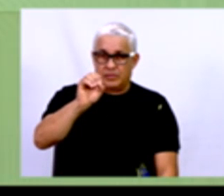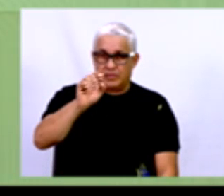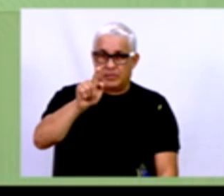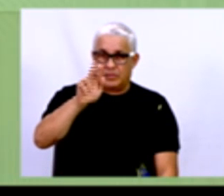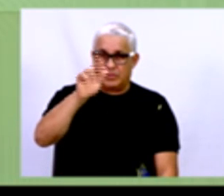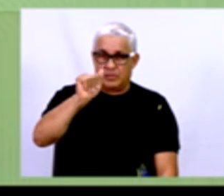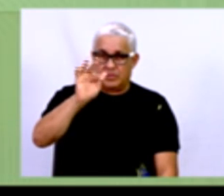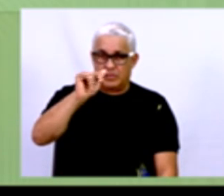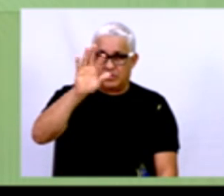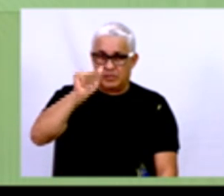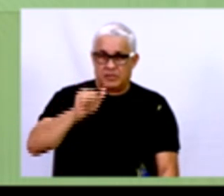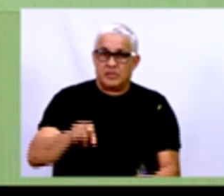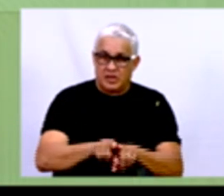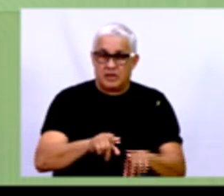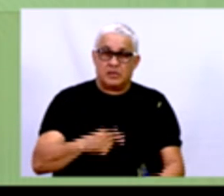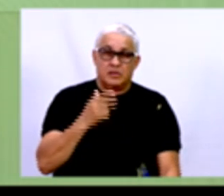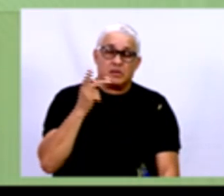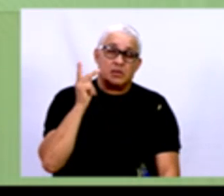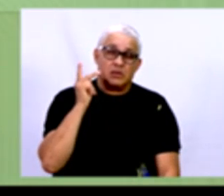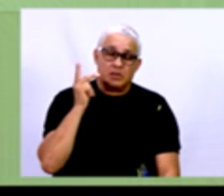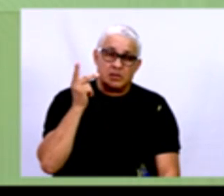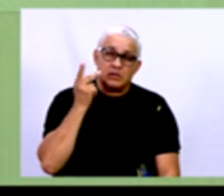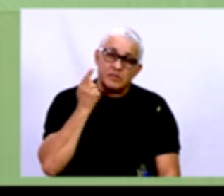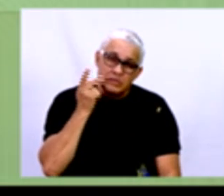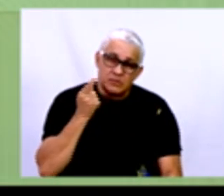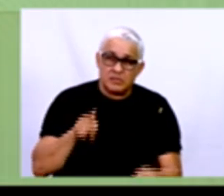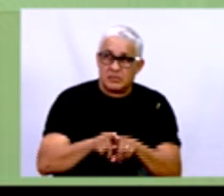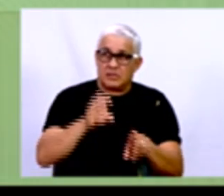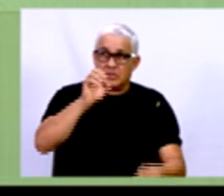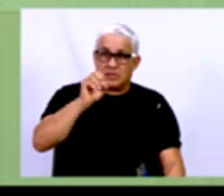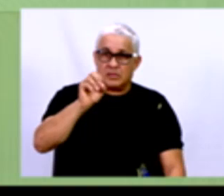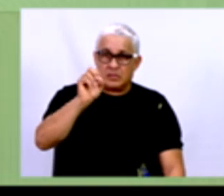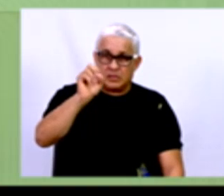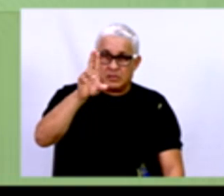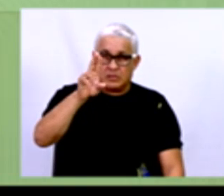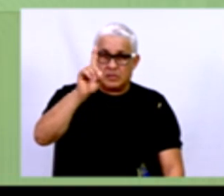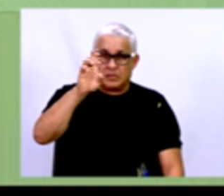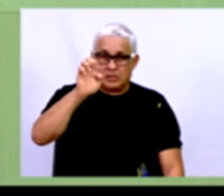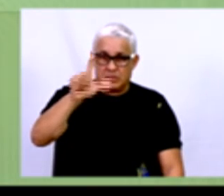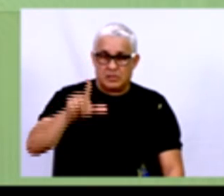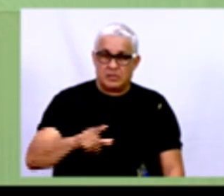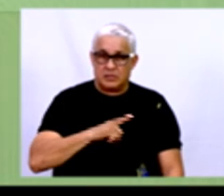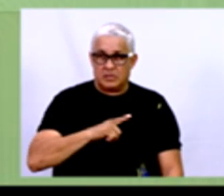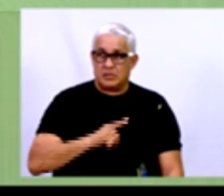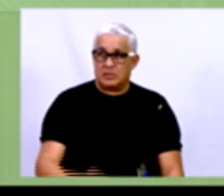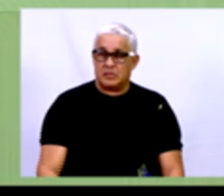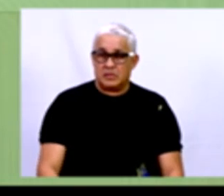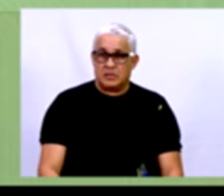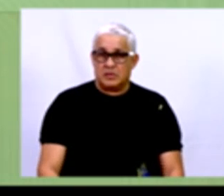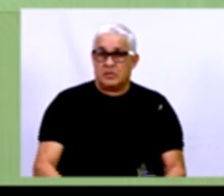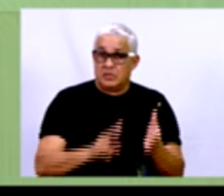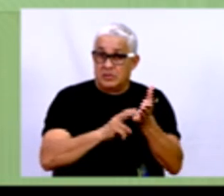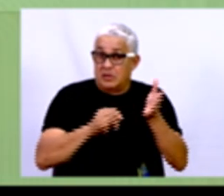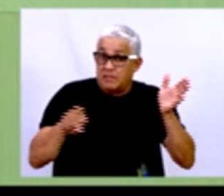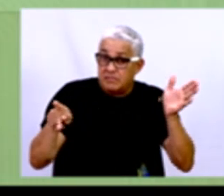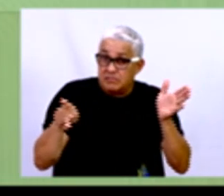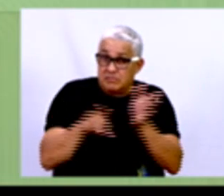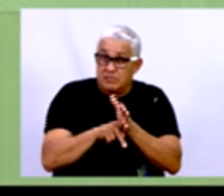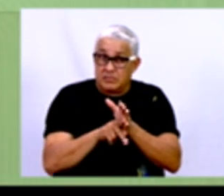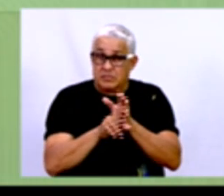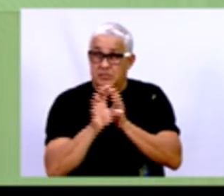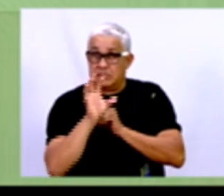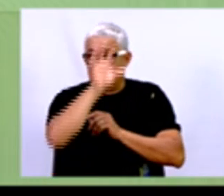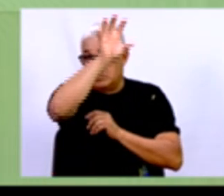o cordel cearense da Joseni Lacerda. Nesse cordel, nós vamos ver que tem um vocabulário específico do